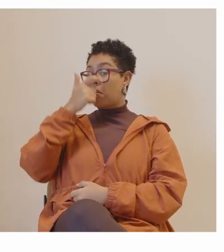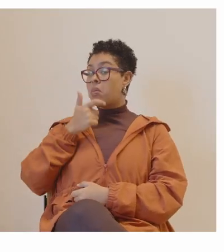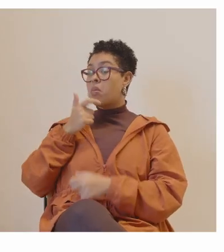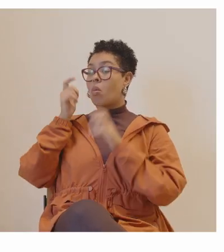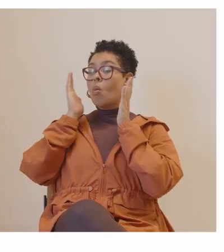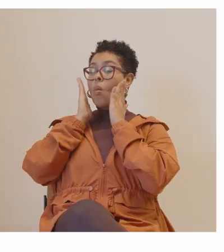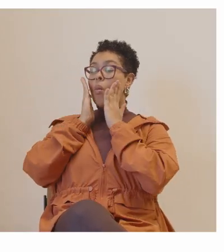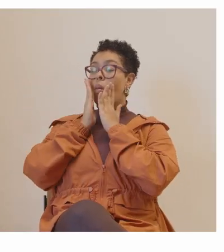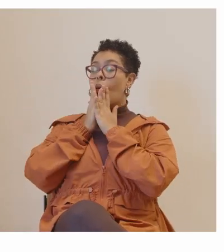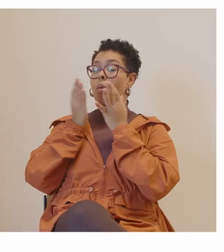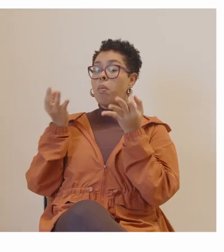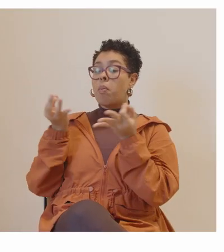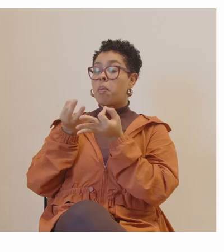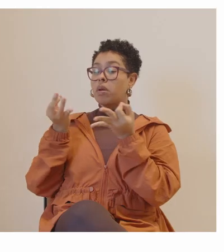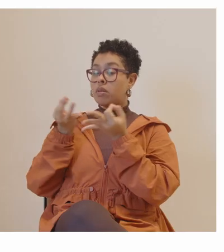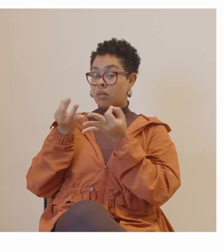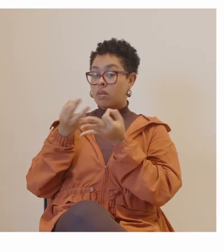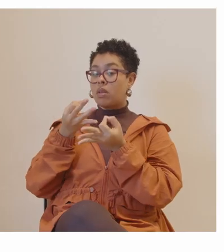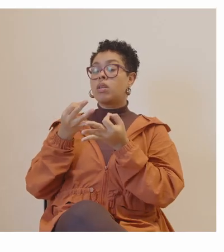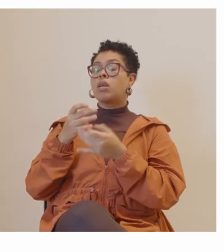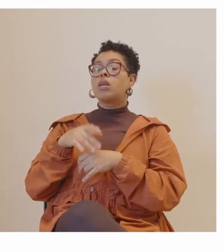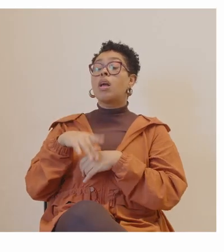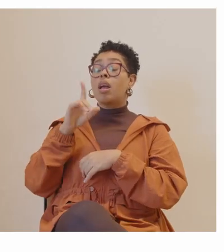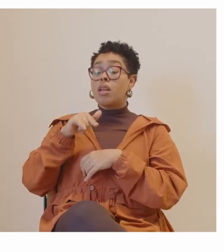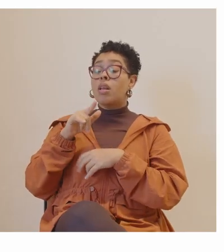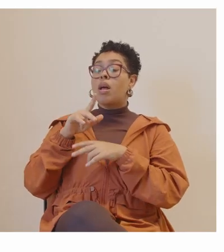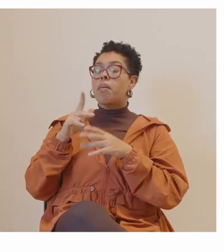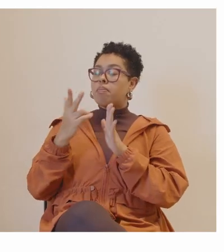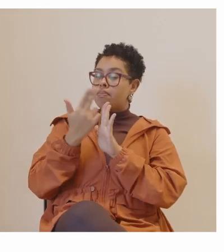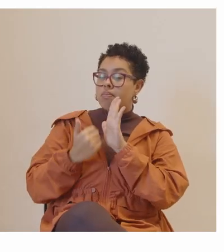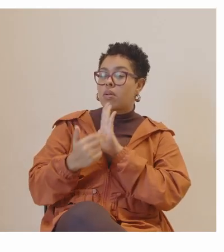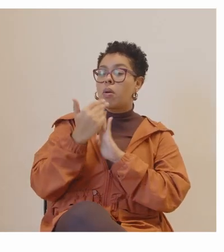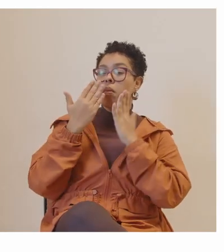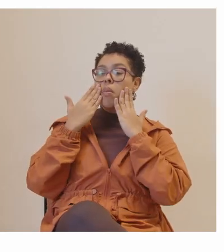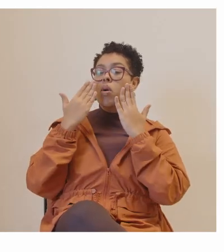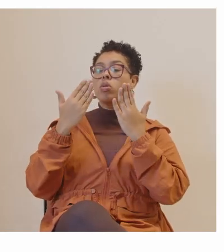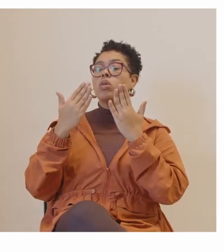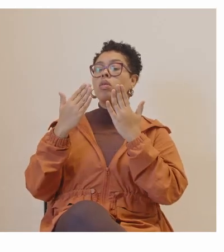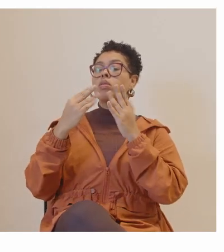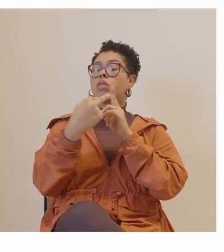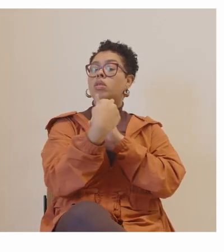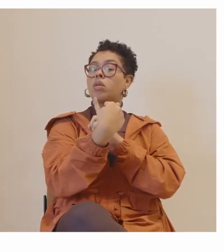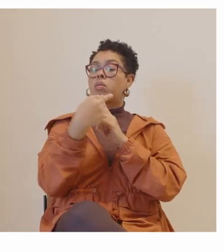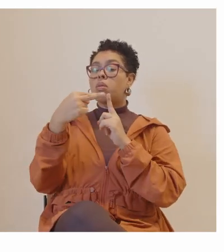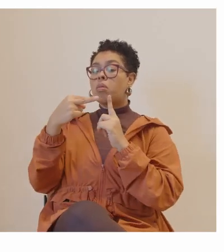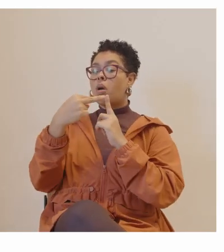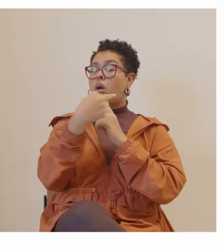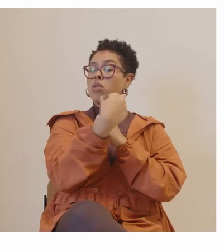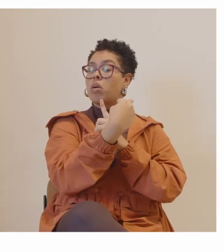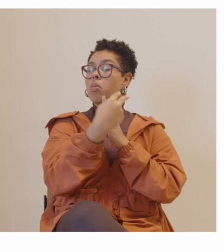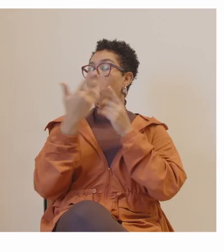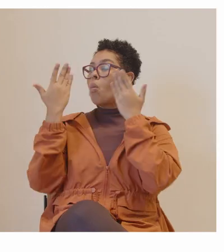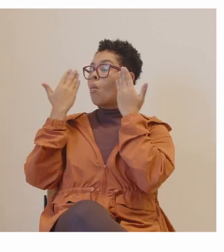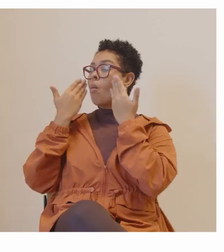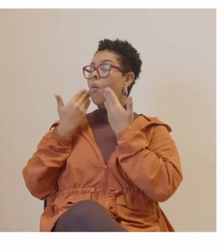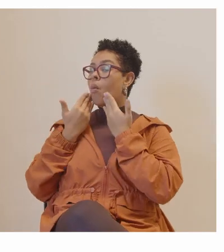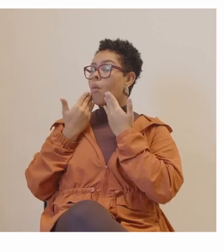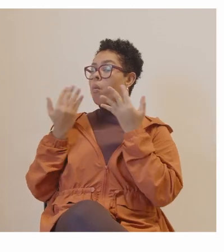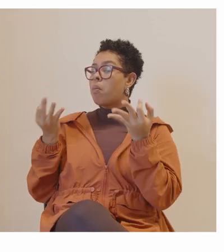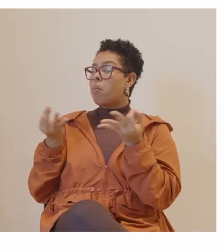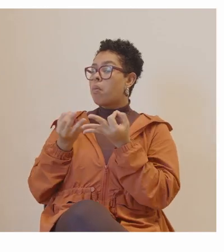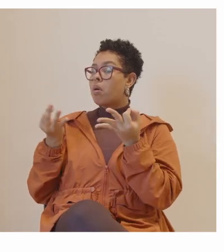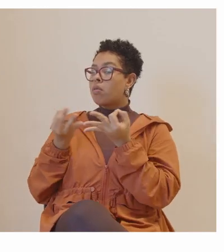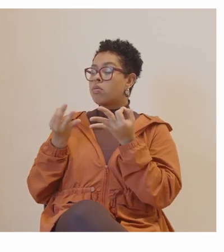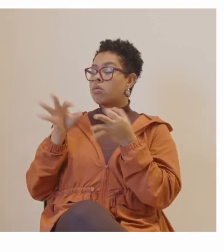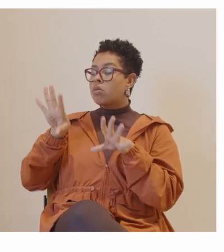Ela é quase uma figura decorativa. Isso é reforçado, inclusive, pelo tipo de perspectiva que ele adota, né, para posicionar essa